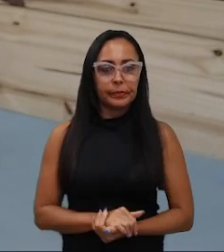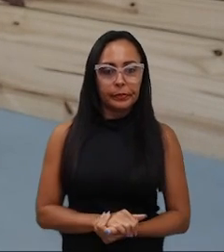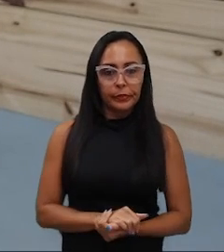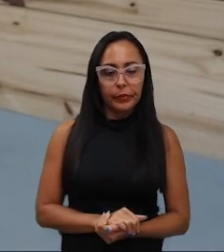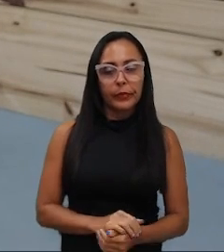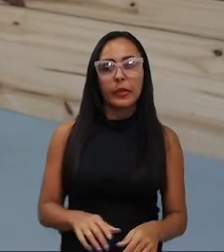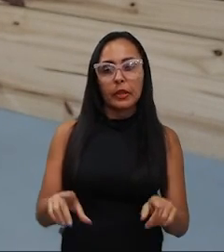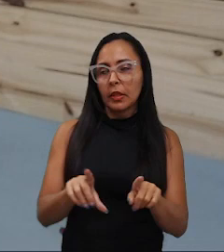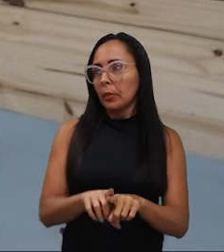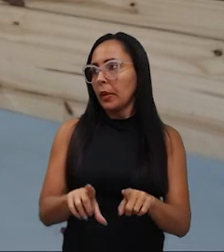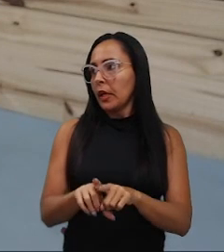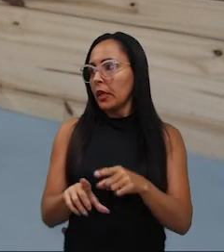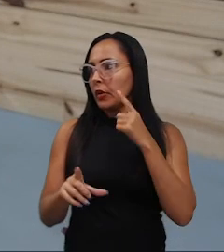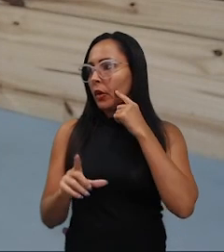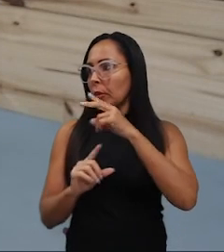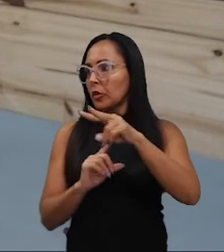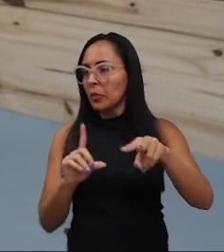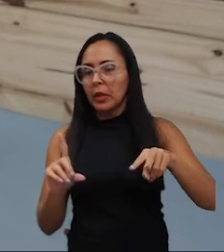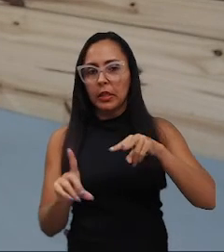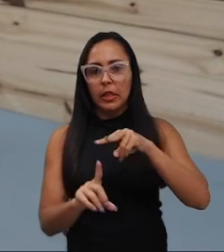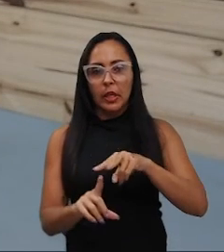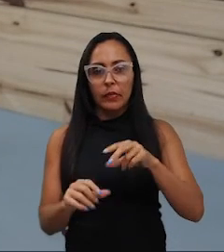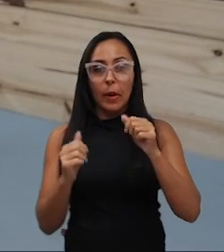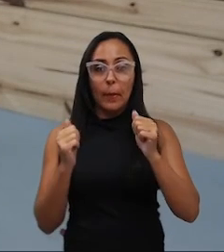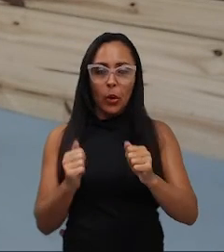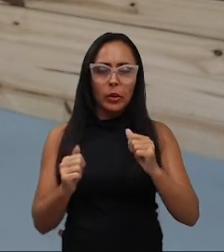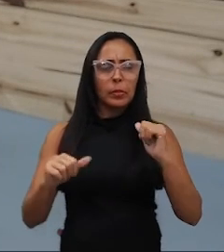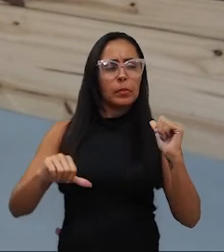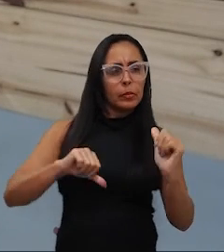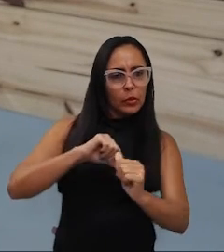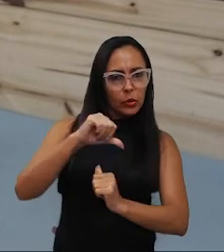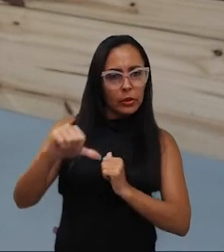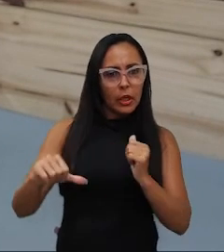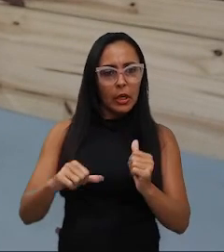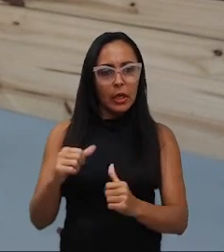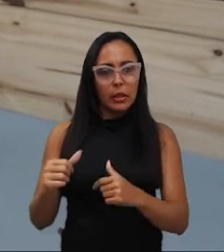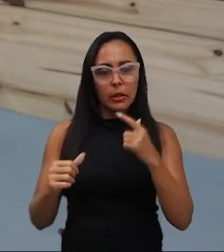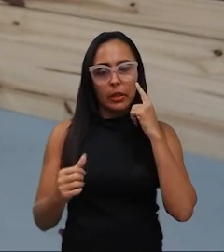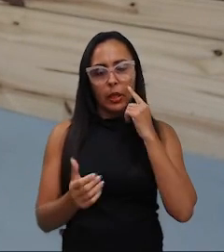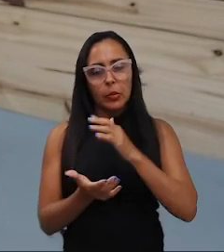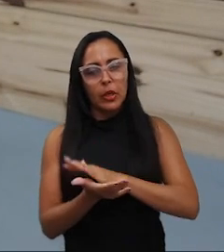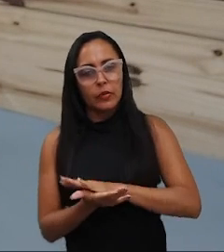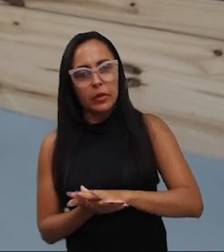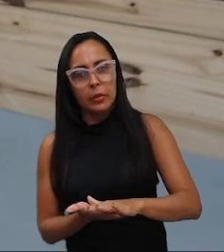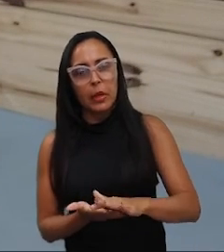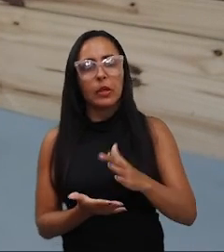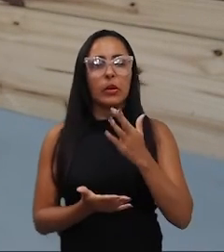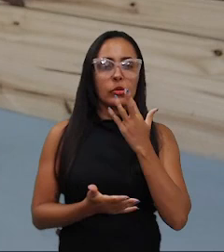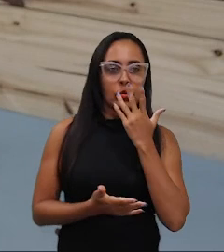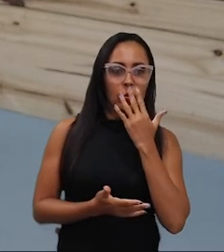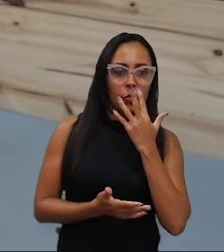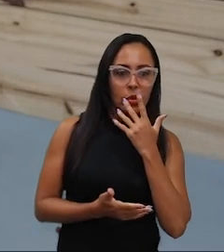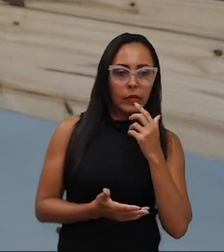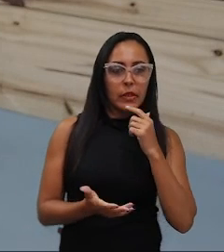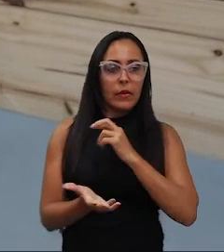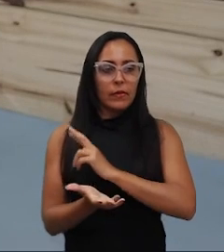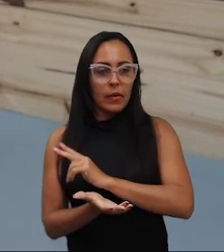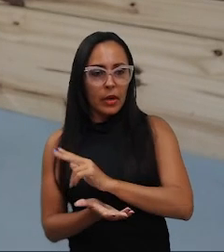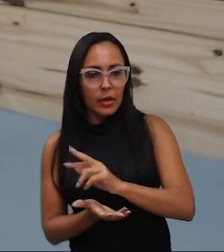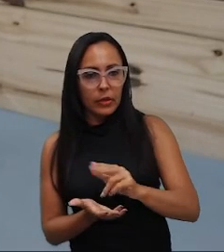que com a perspectiva cônica você poderia estar mudando tipo de revestimento, as cores, fazendo vários